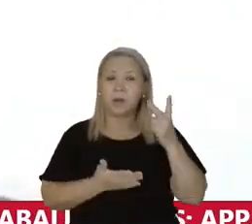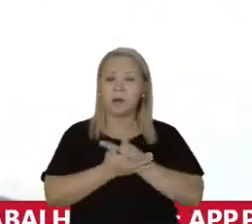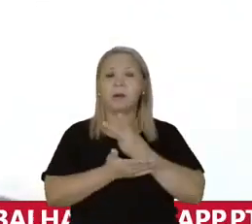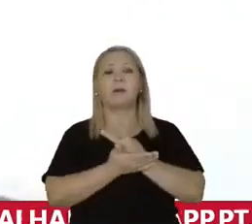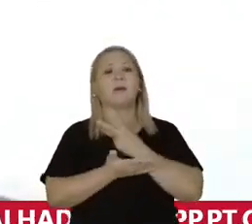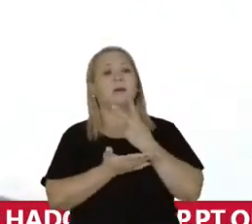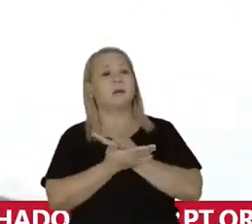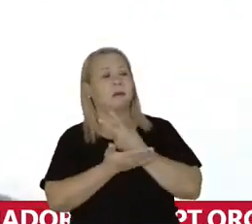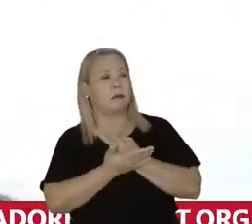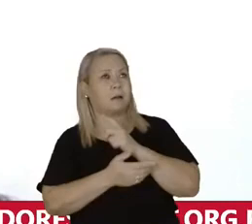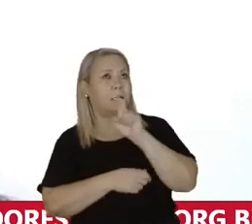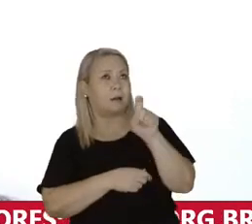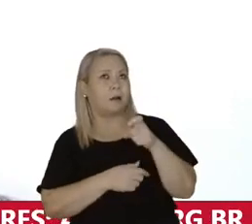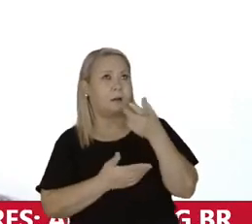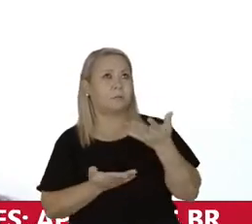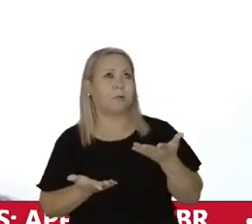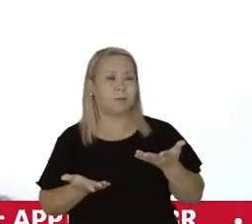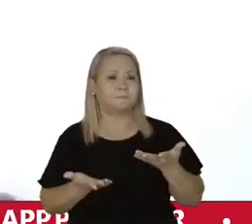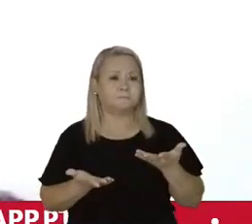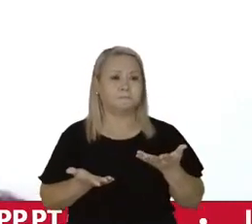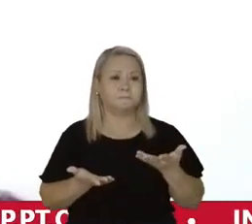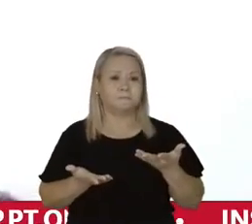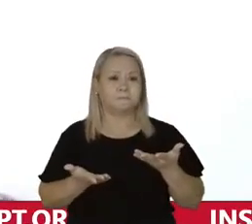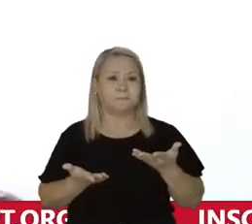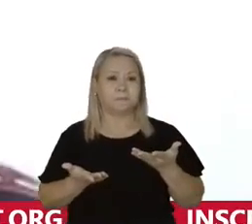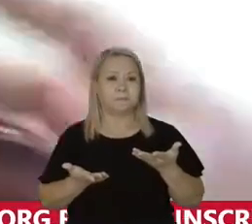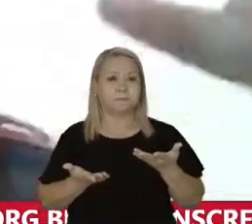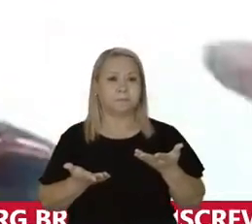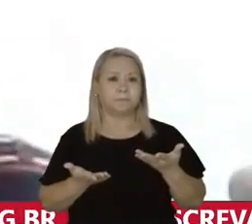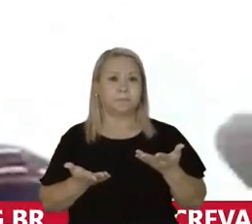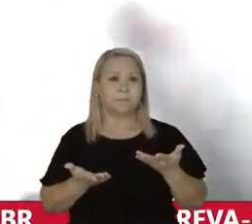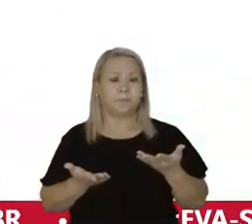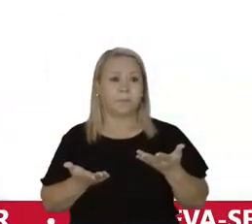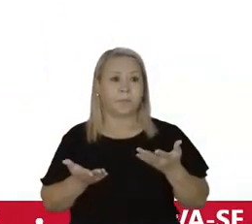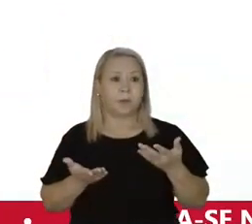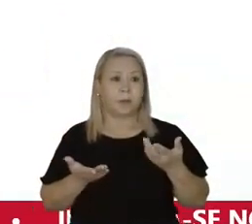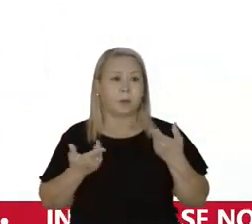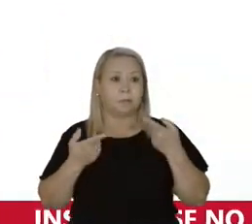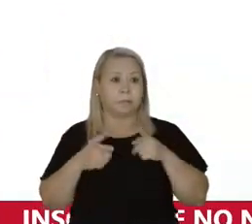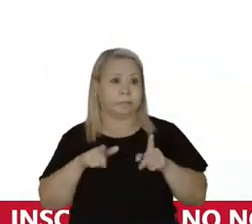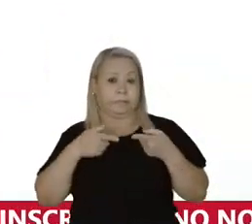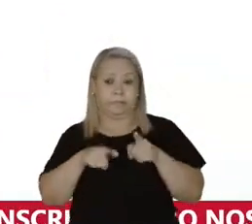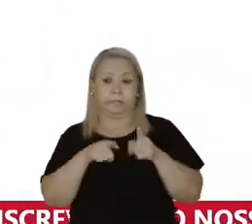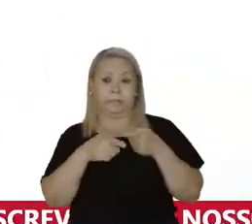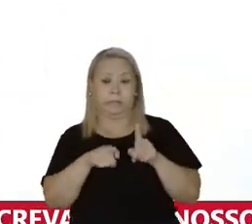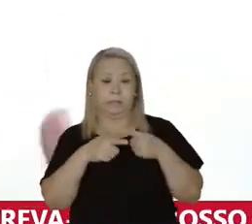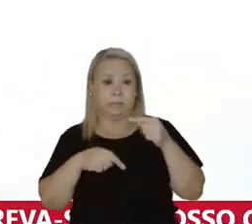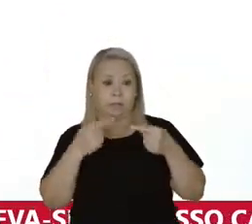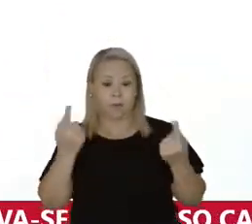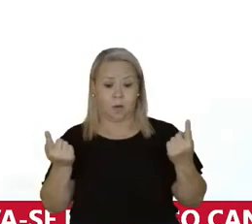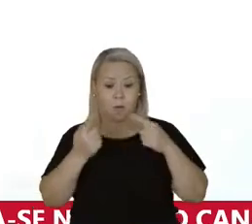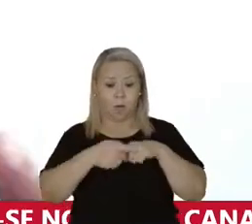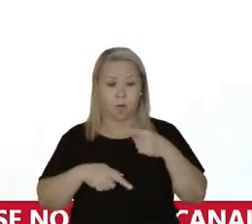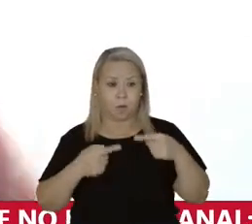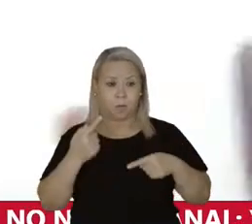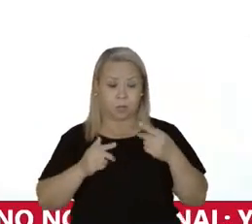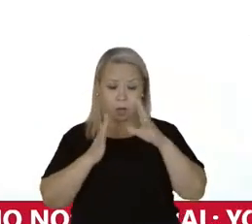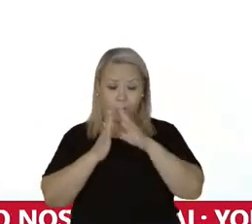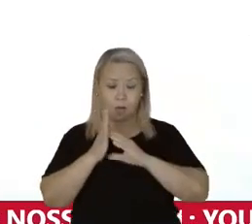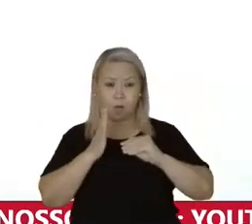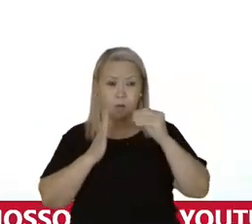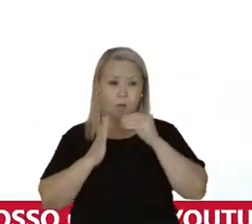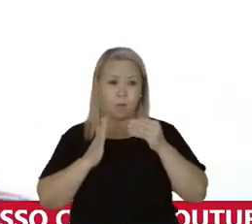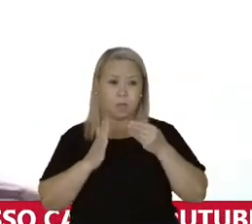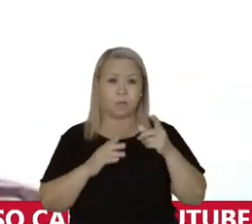errado, é considerado o subversivo, né? Então, e esse padrão, ele é um padrão meio